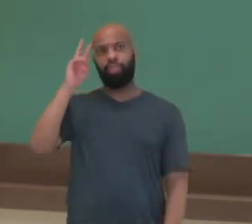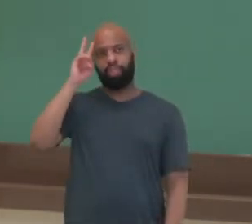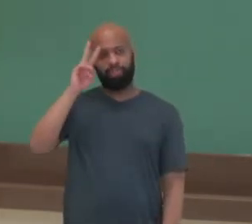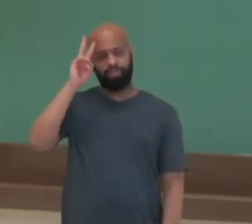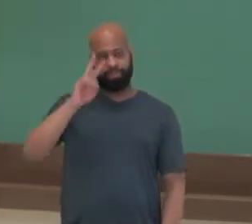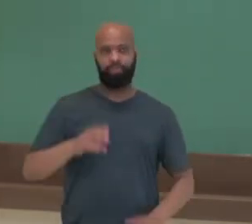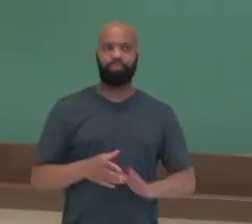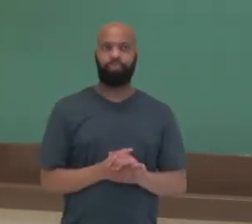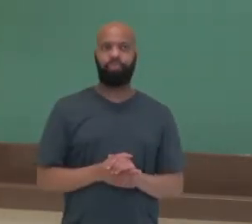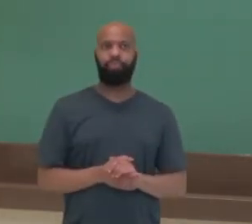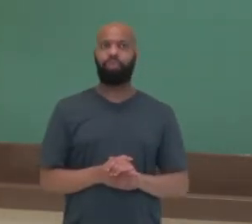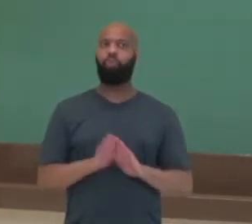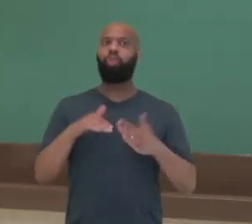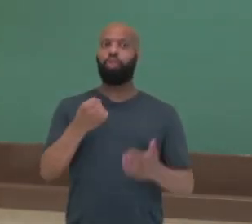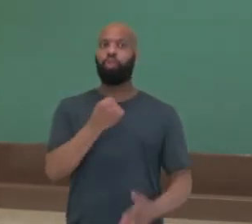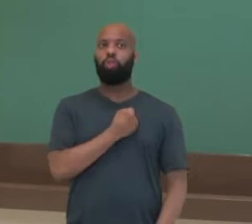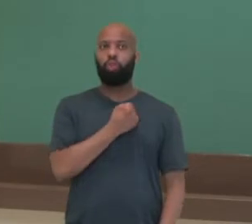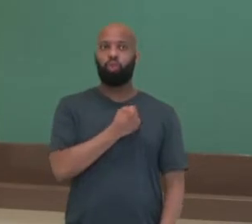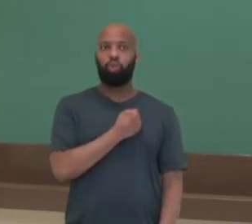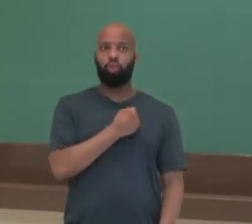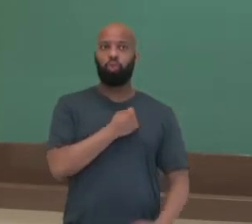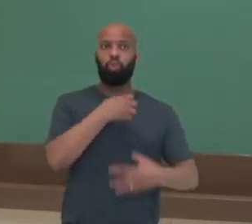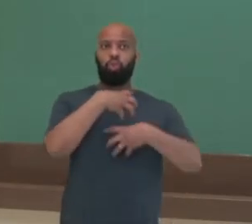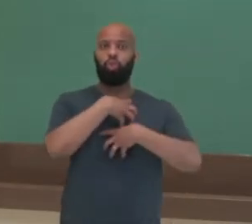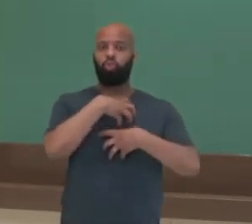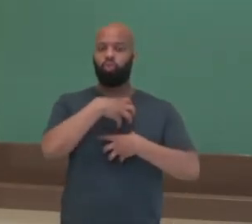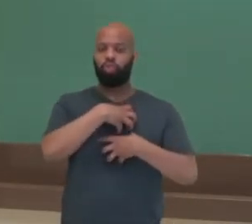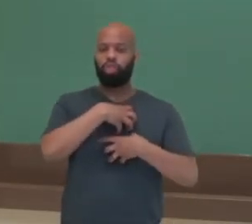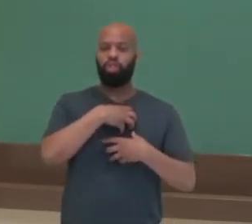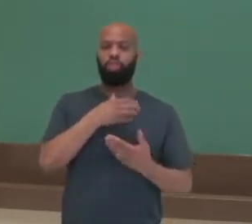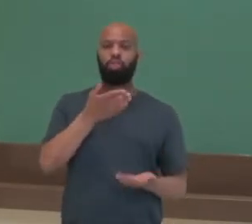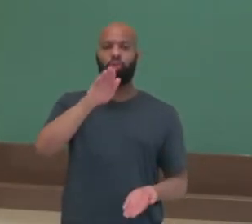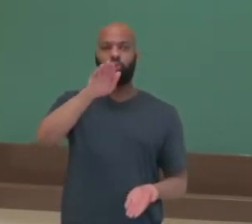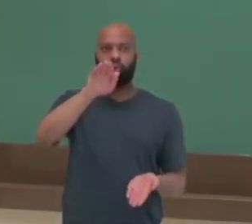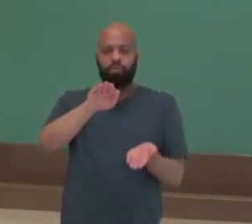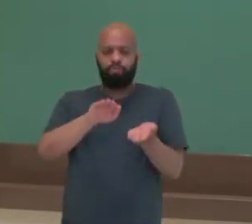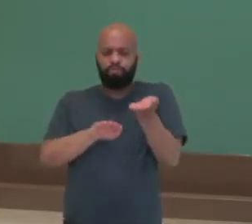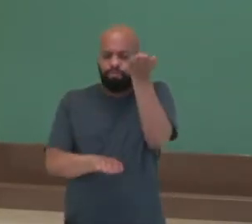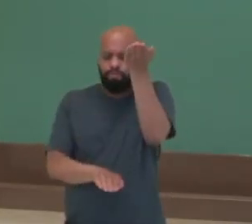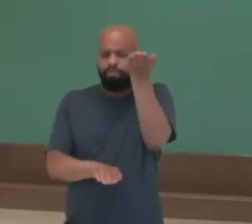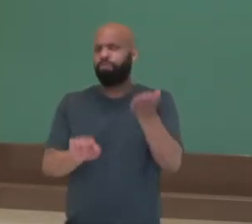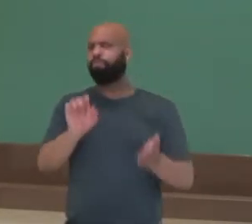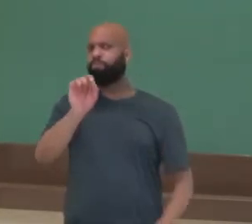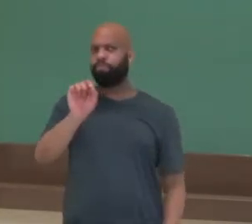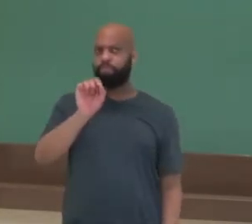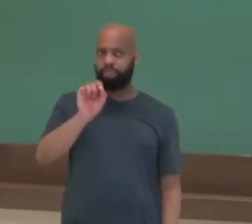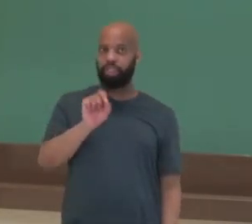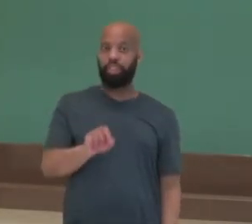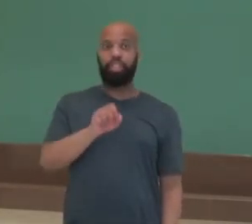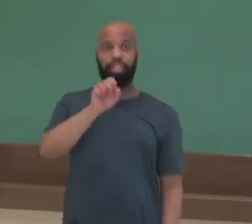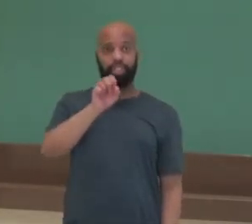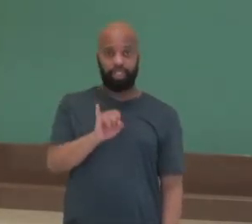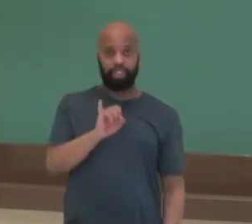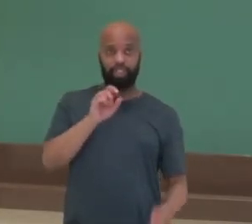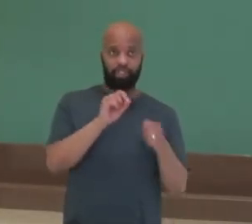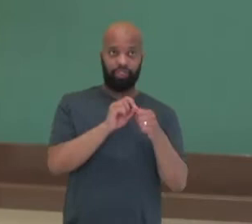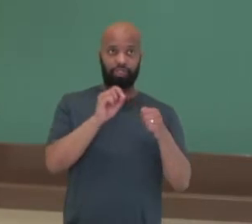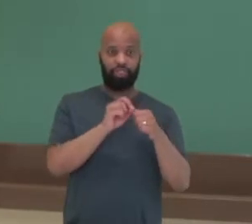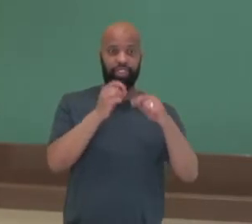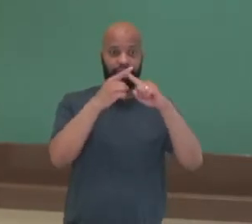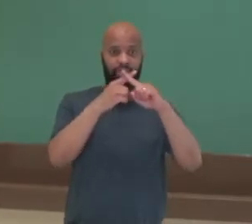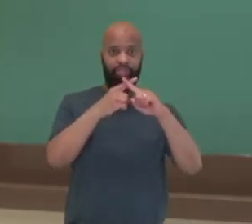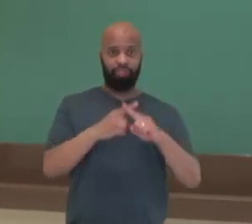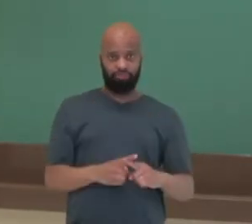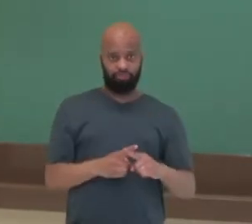Olha só, números inversamente proporcional é quando, ao fazer o